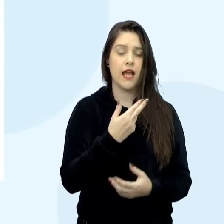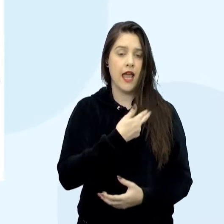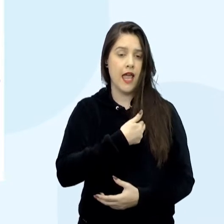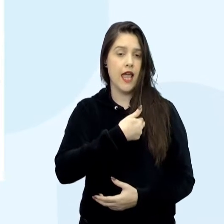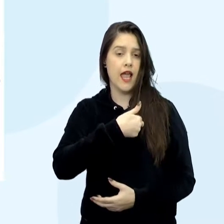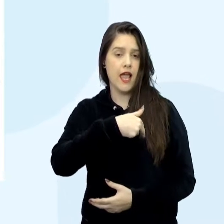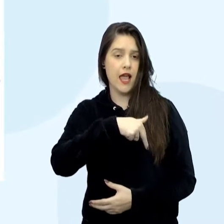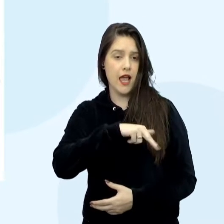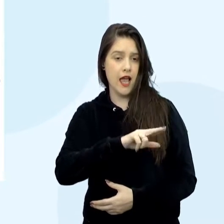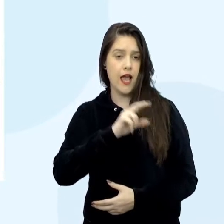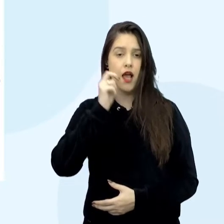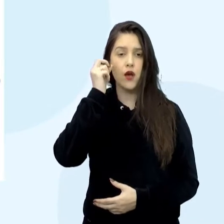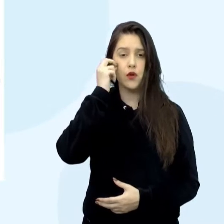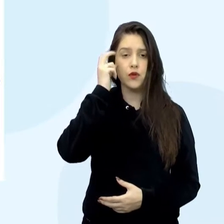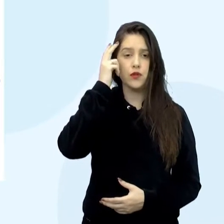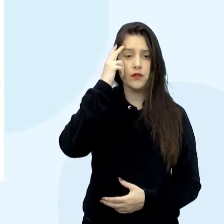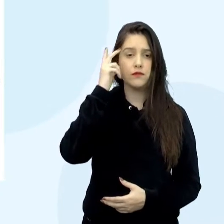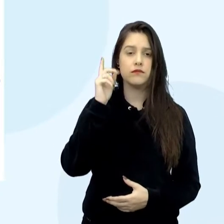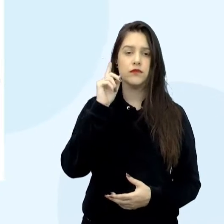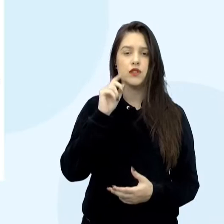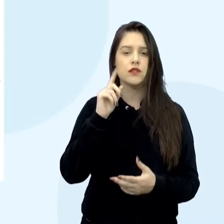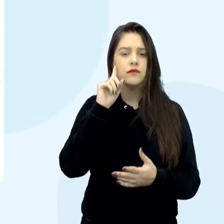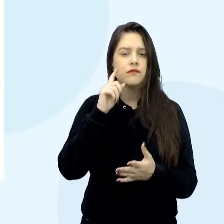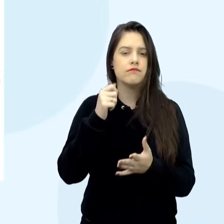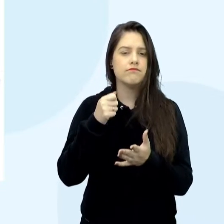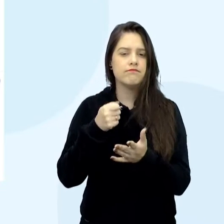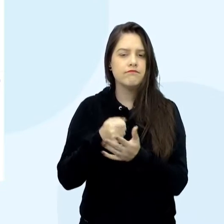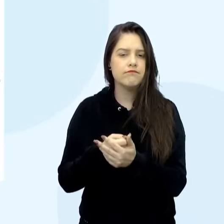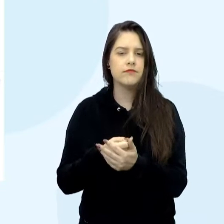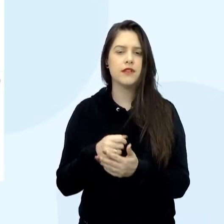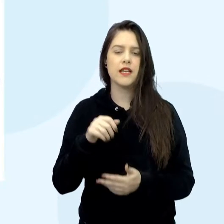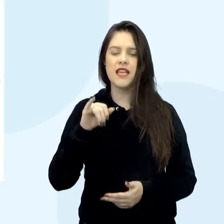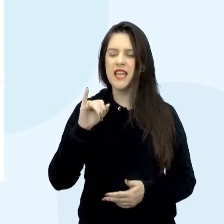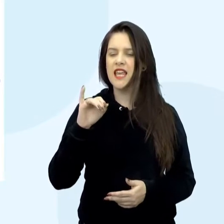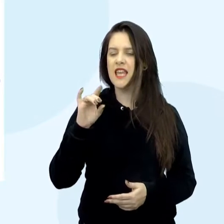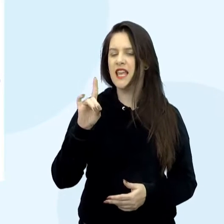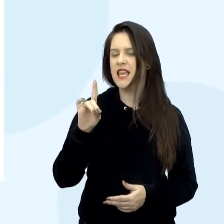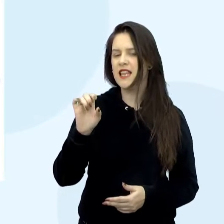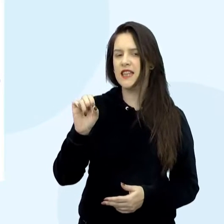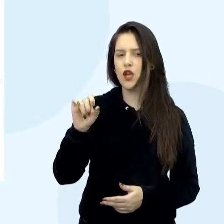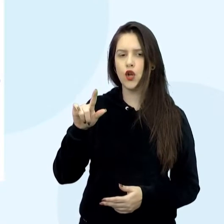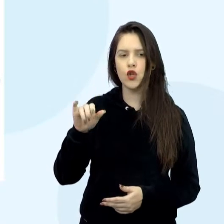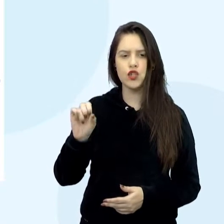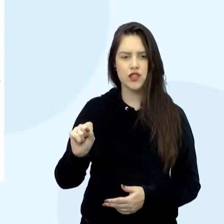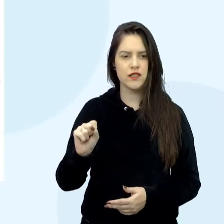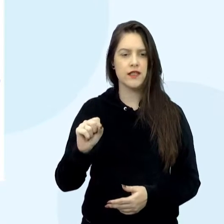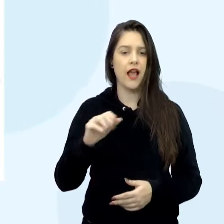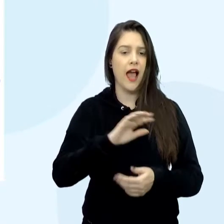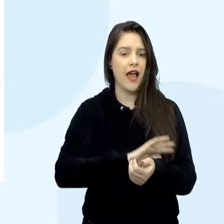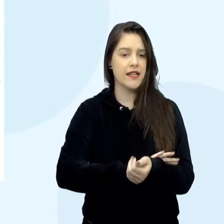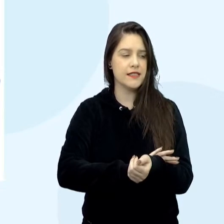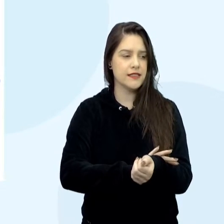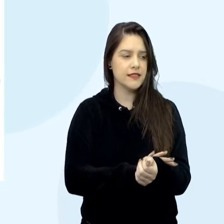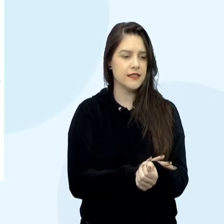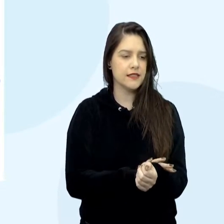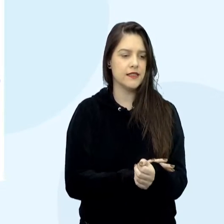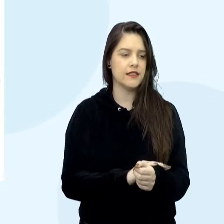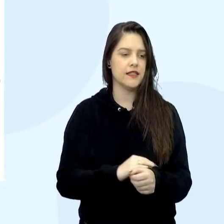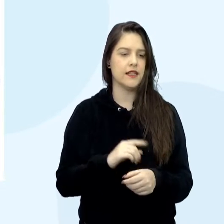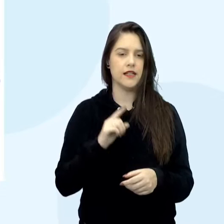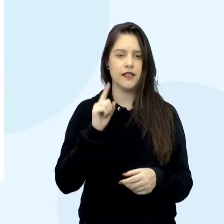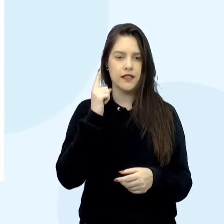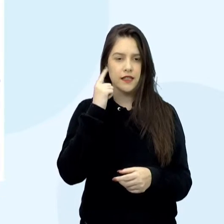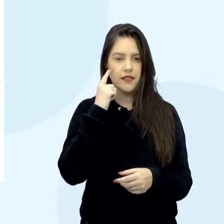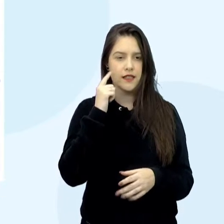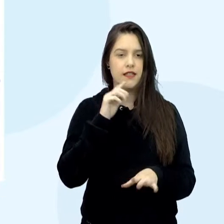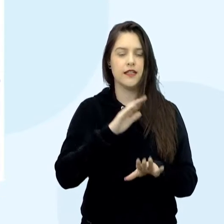Religiosa e cultural, disseminada por ideologias racistas eurocêntricas. Apesar de muitos